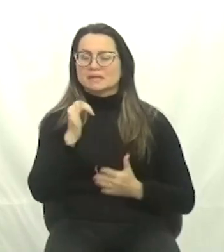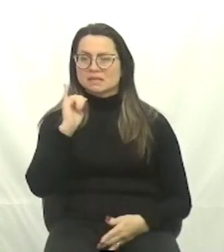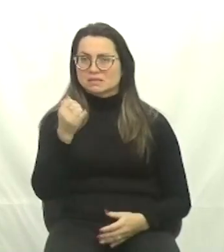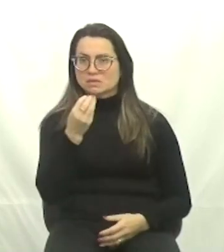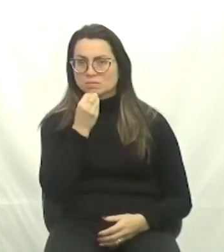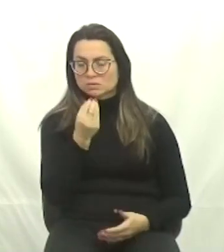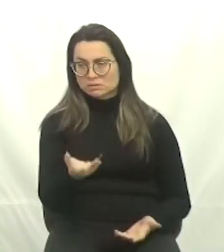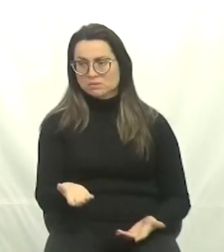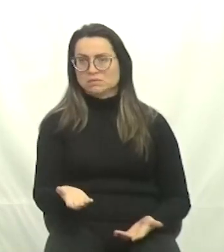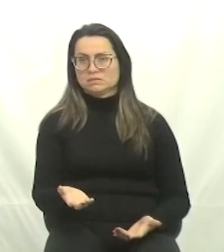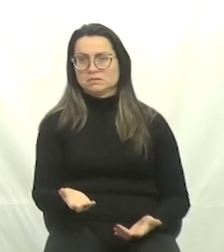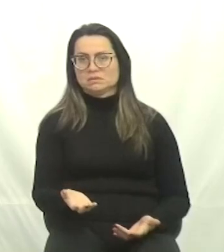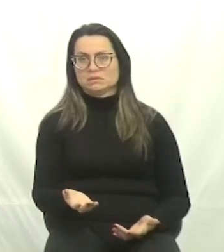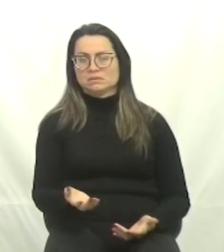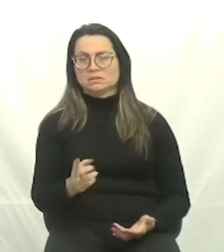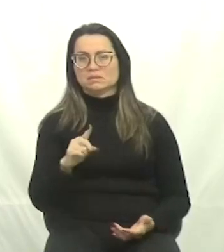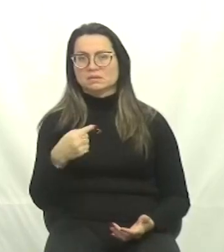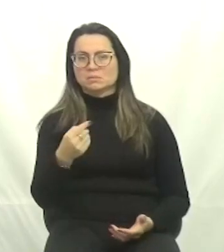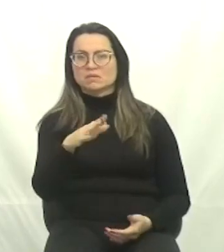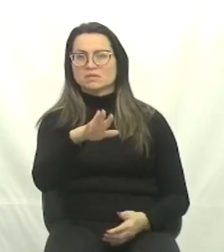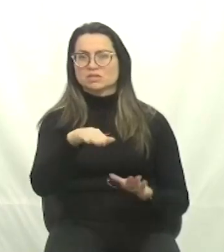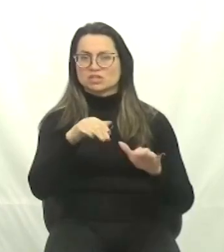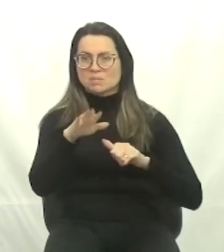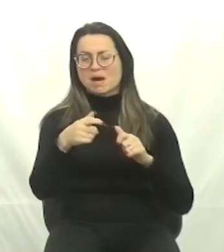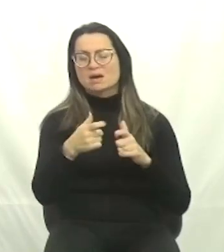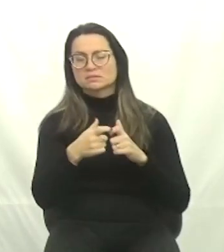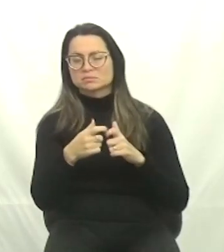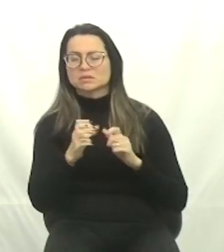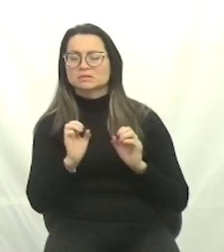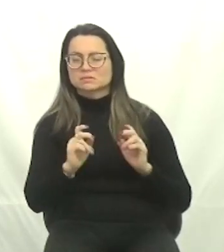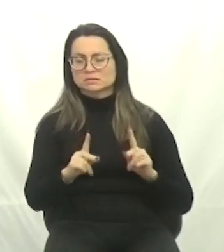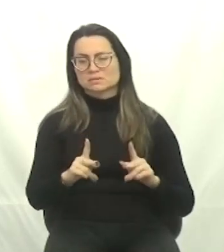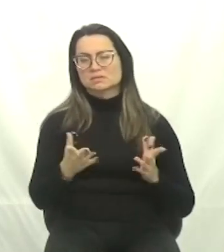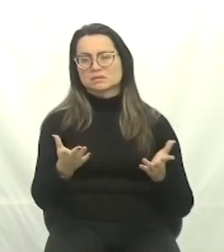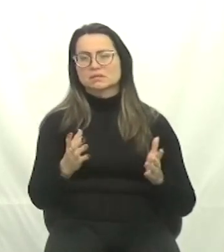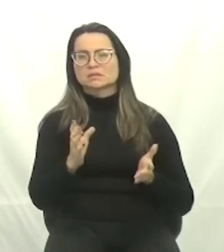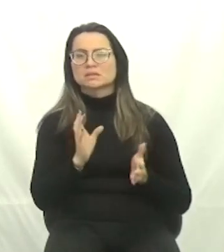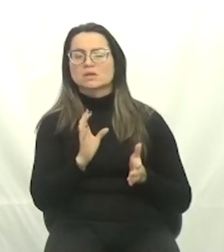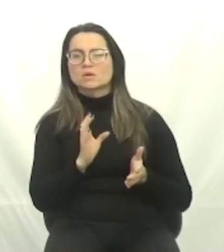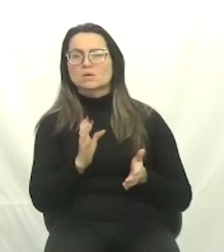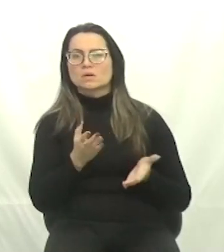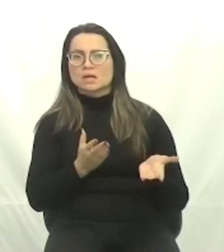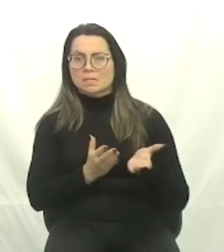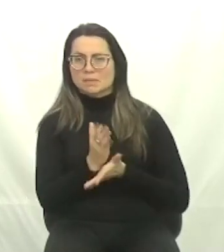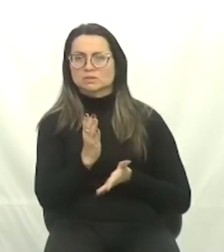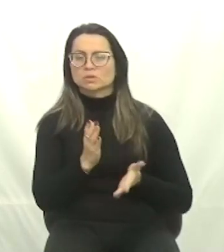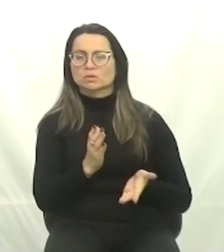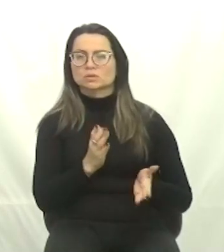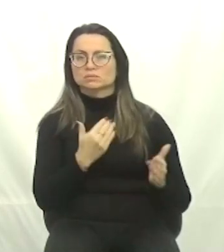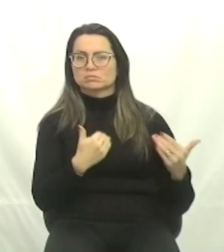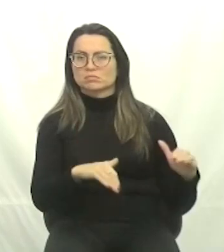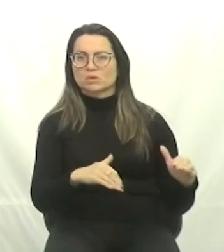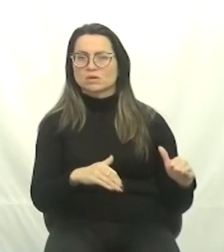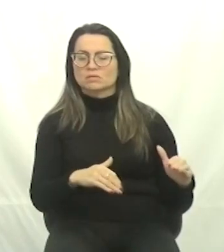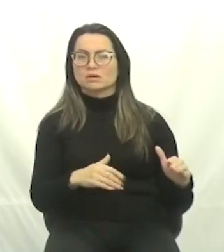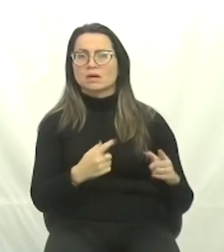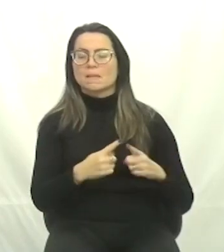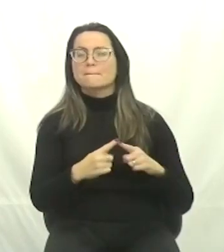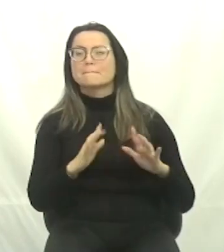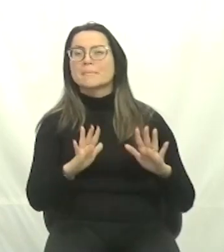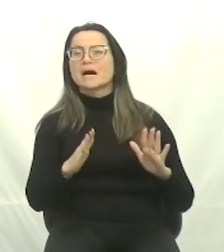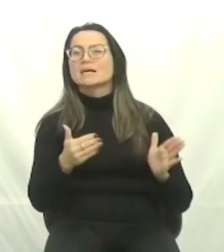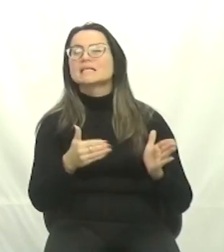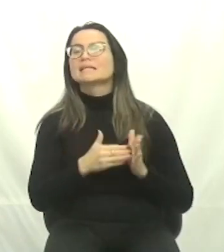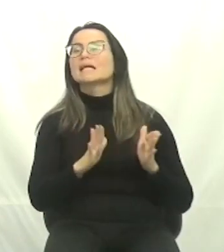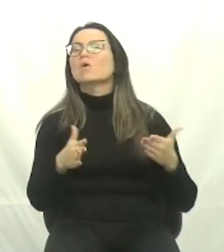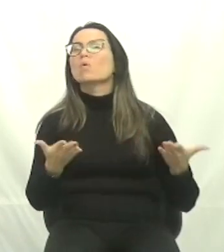oportunidade. Daqui a pouco vai ser chamado alguns médicos que são concursados. Mas até onde vão trabalhar? Até quando vão